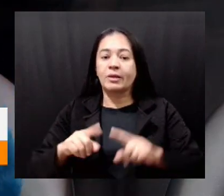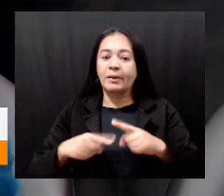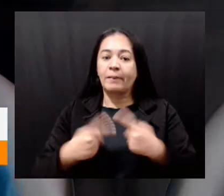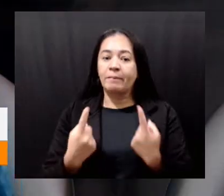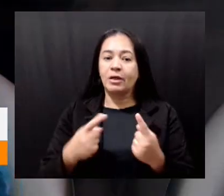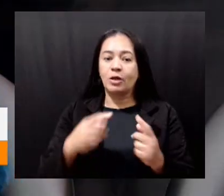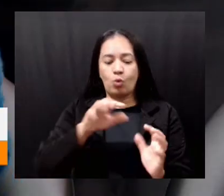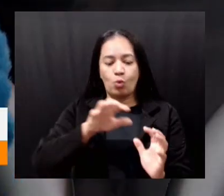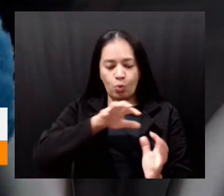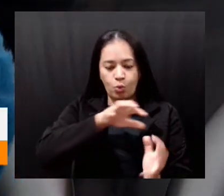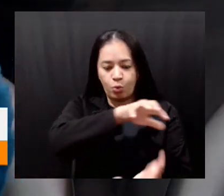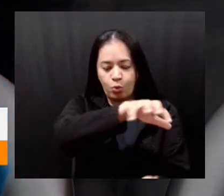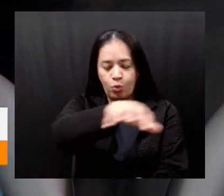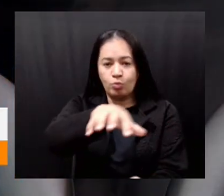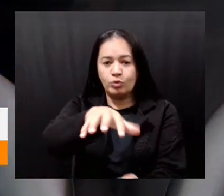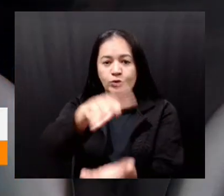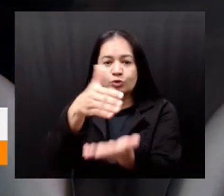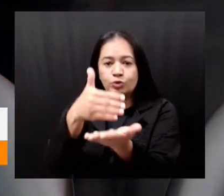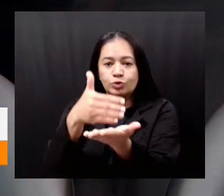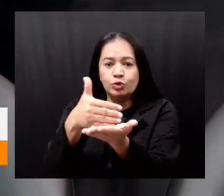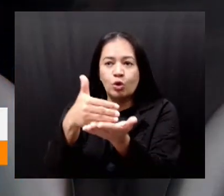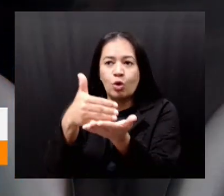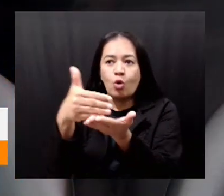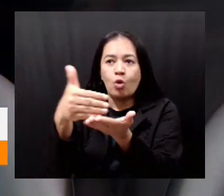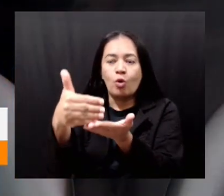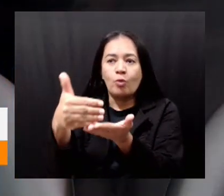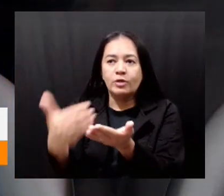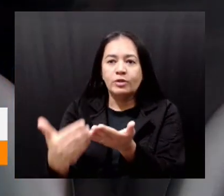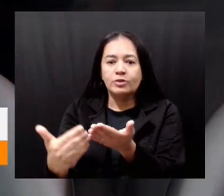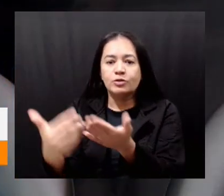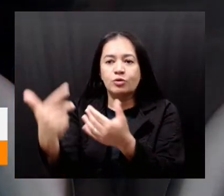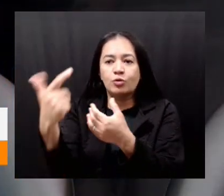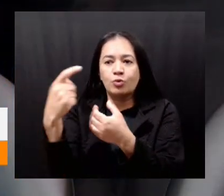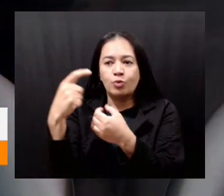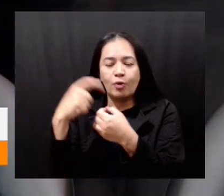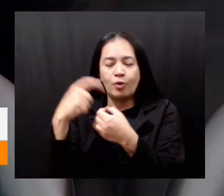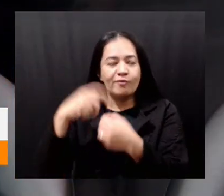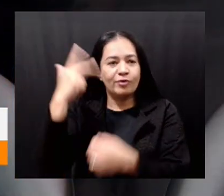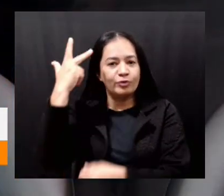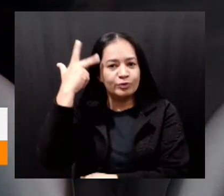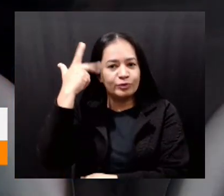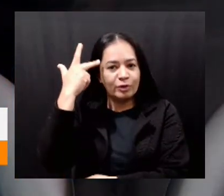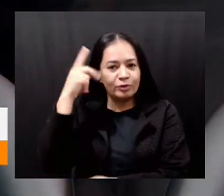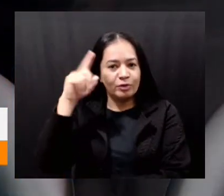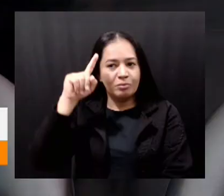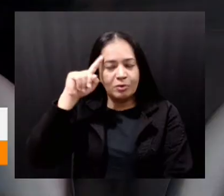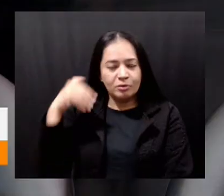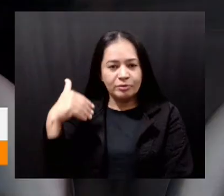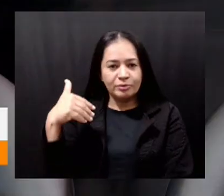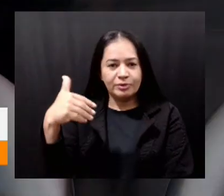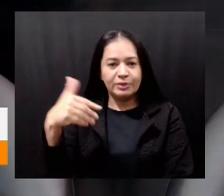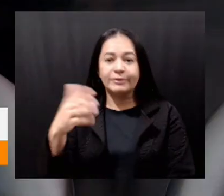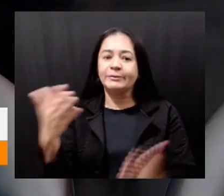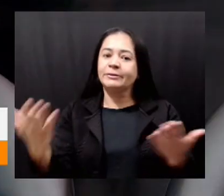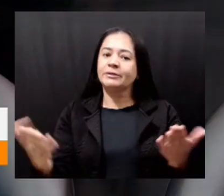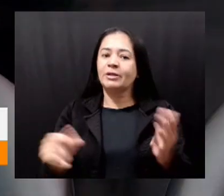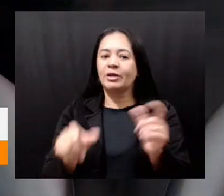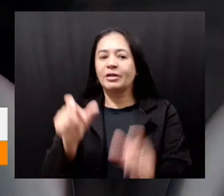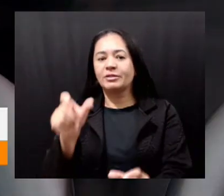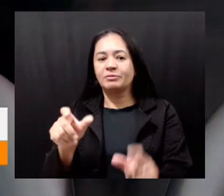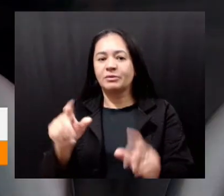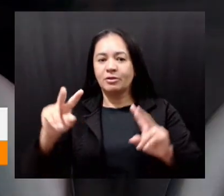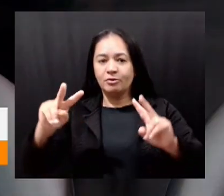voltar ao normal, a rotina das pessoas voltou ao normal, aí as pessoas, quando olharam para dentro,